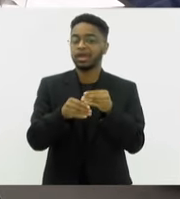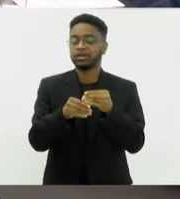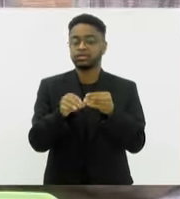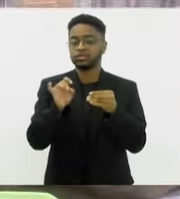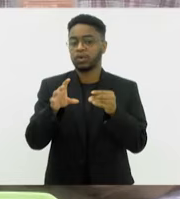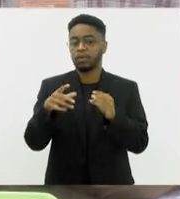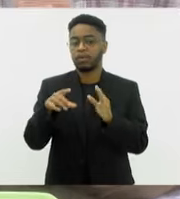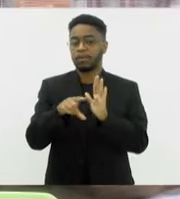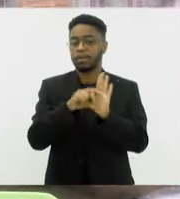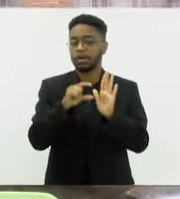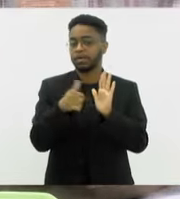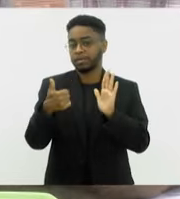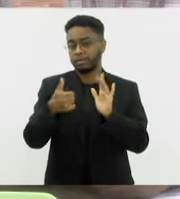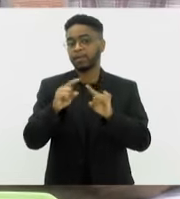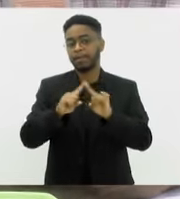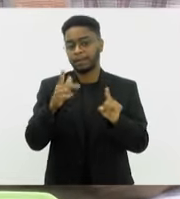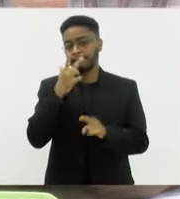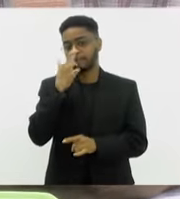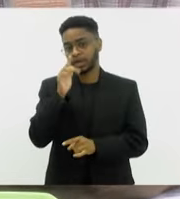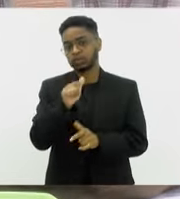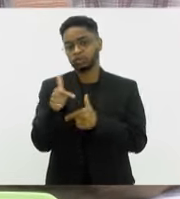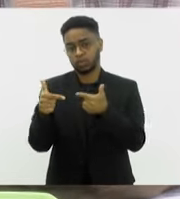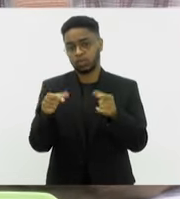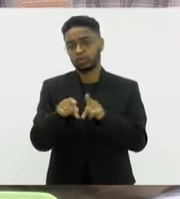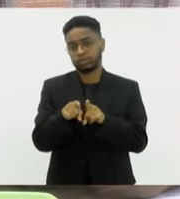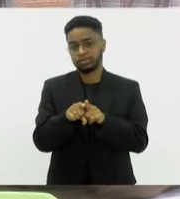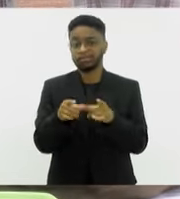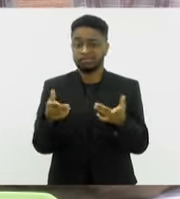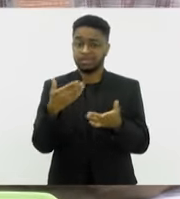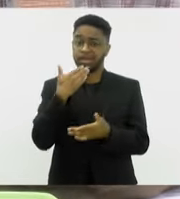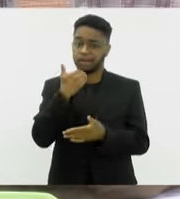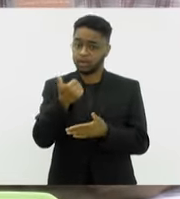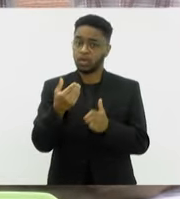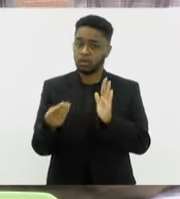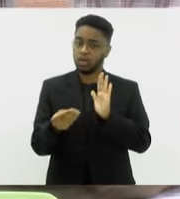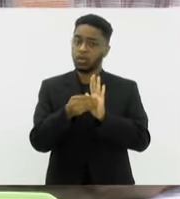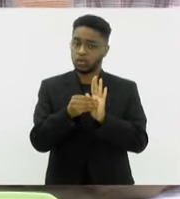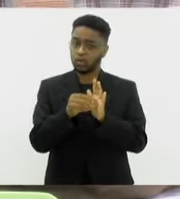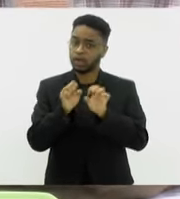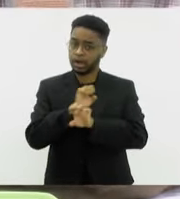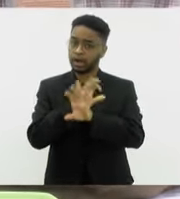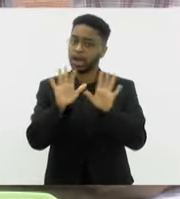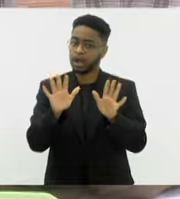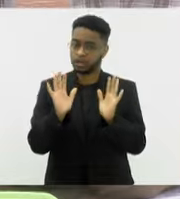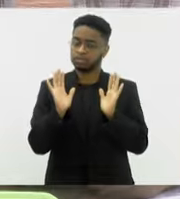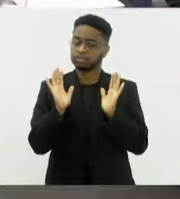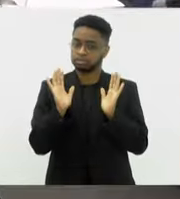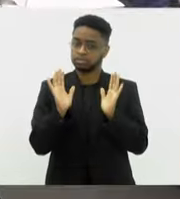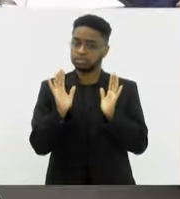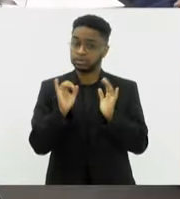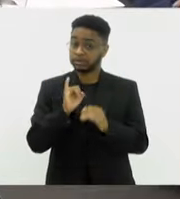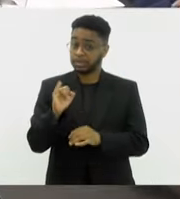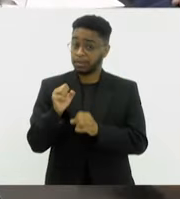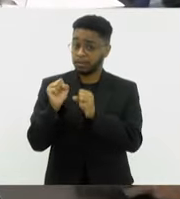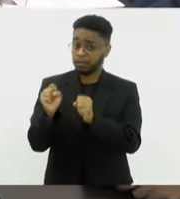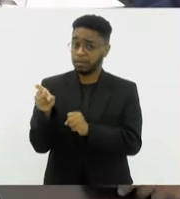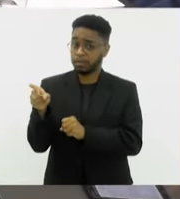1º, mas isso dá a entender que os demais estão... Então, é melhor incluir claramente pela o 2º e o 3º. Se Vossa Excelência pudesse